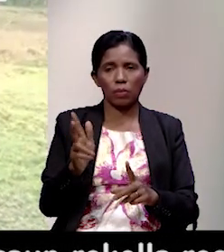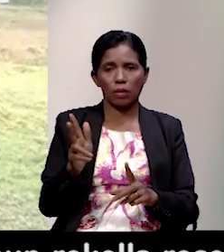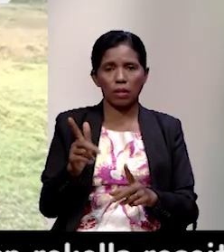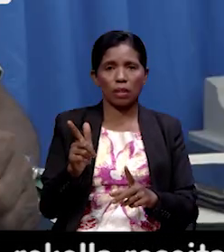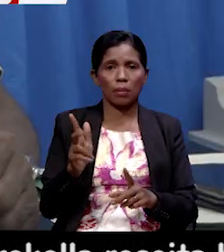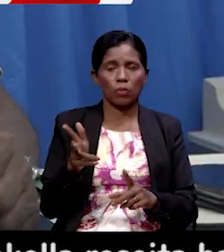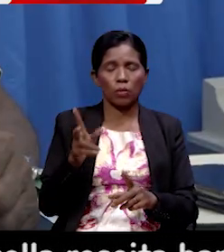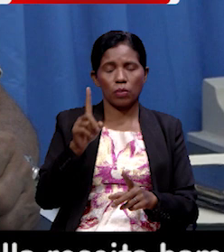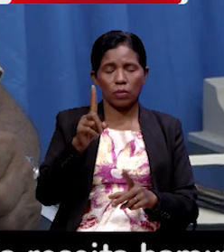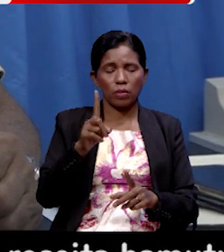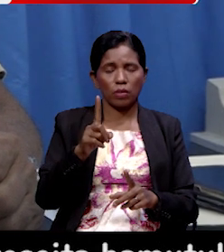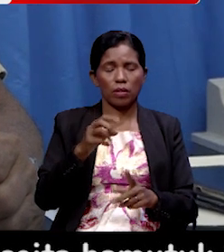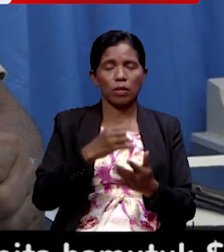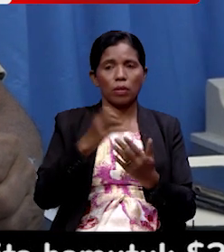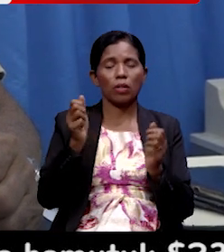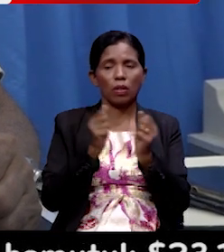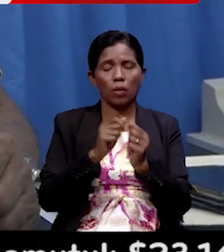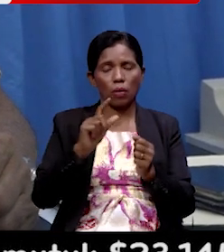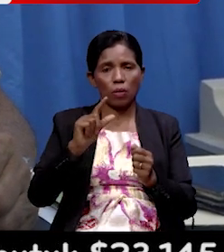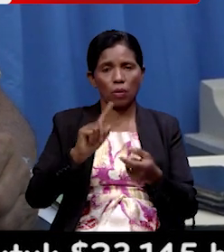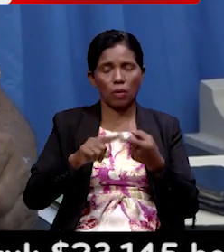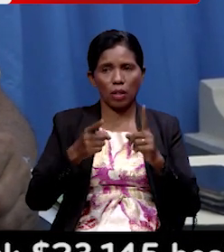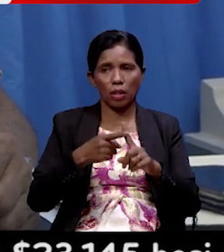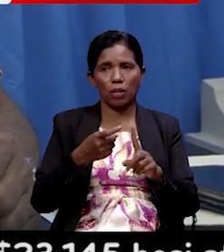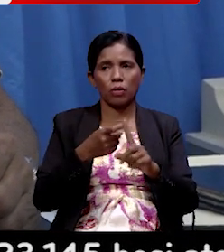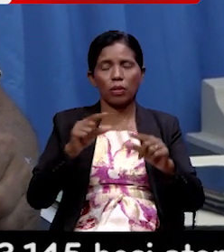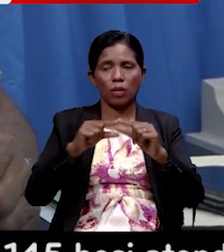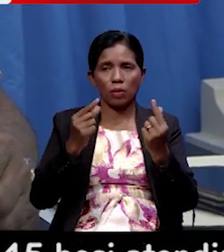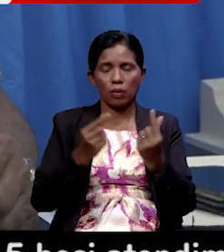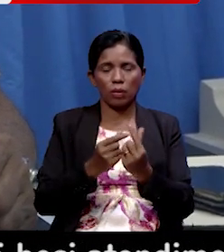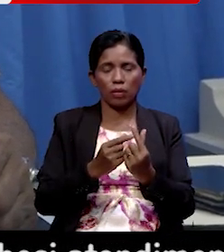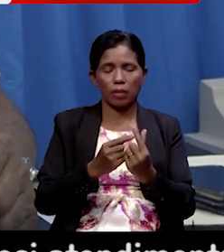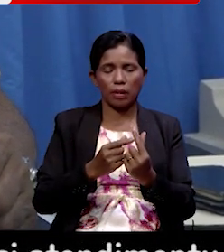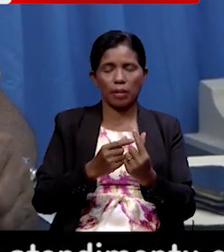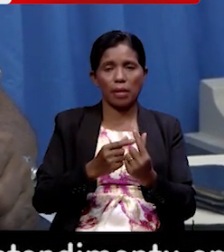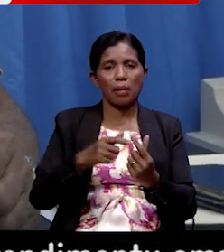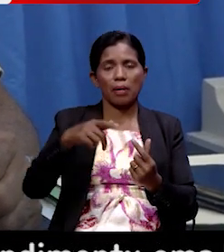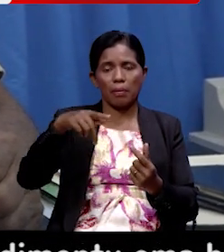anos, se na rua os grupos peça até outras,